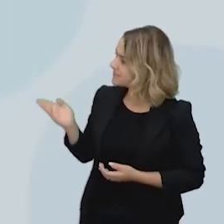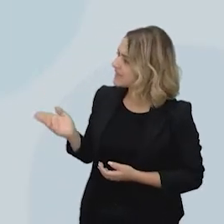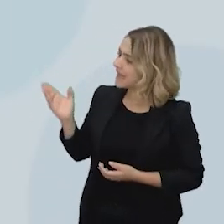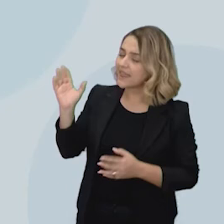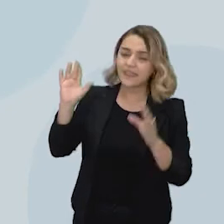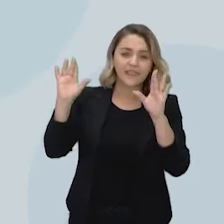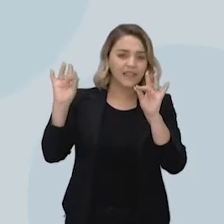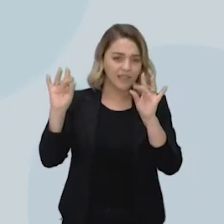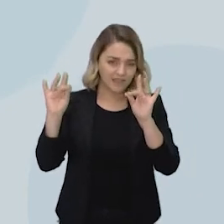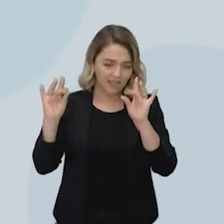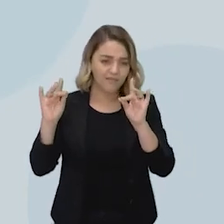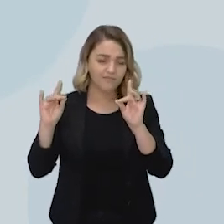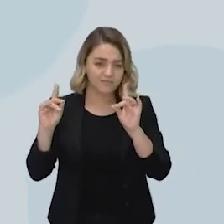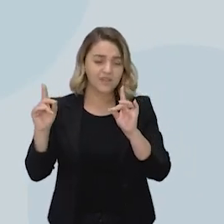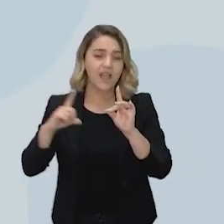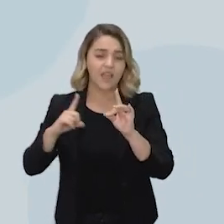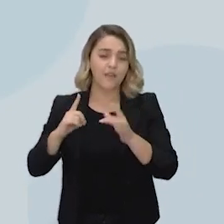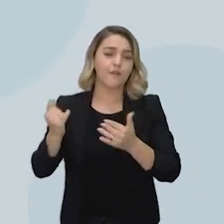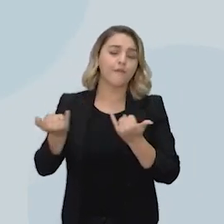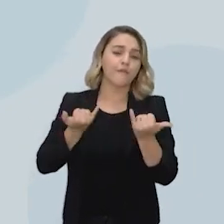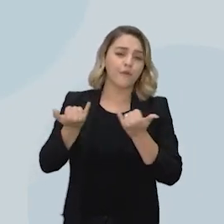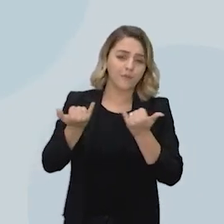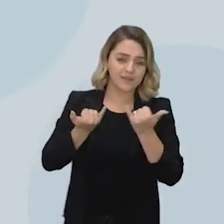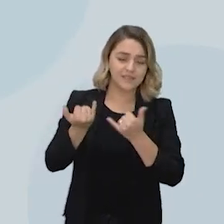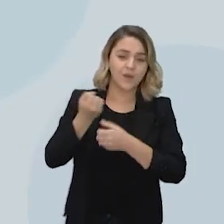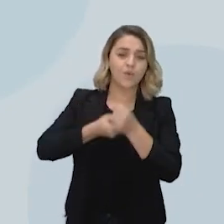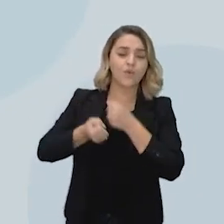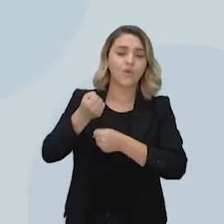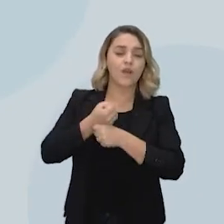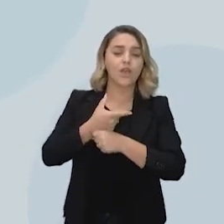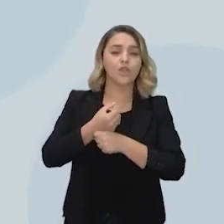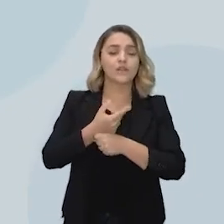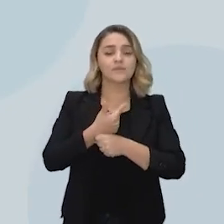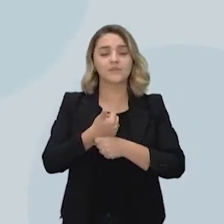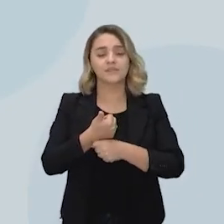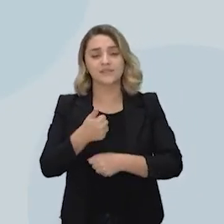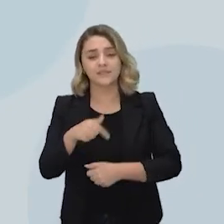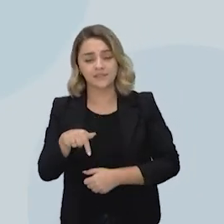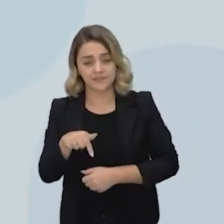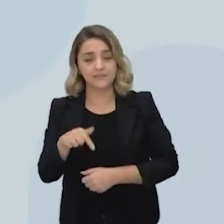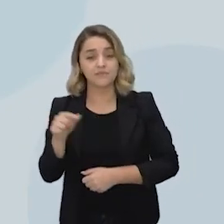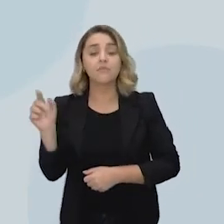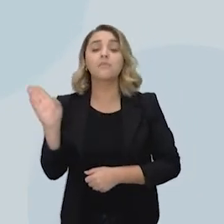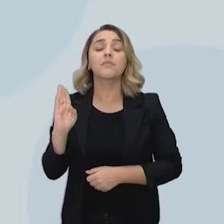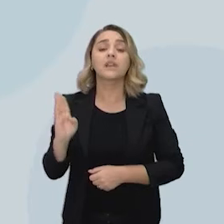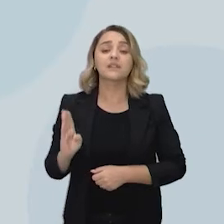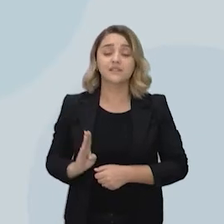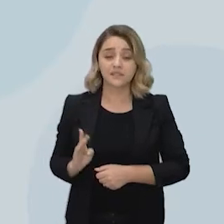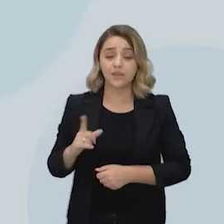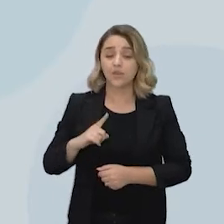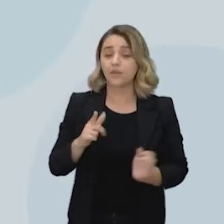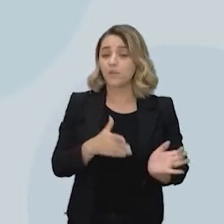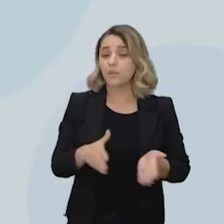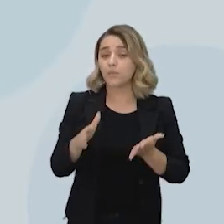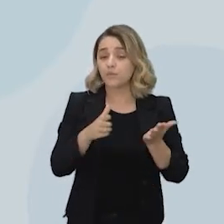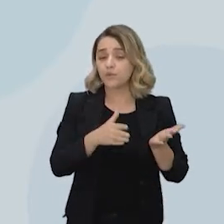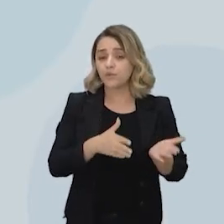é um dado do ano de 2017. Então em 2017 o Brasil produziu